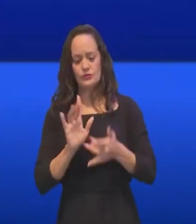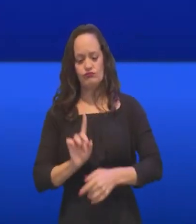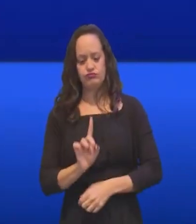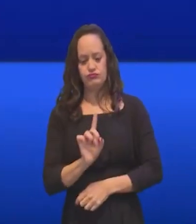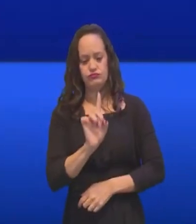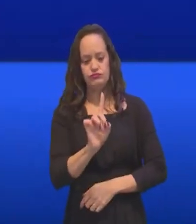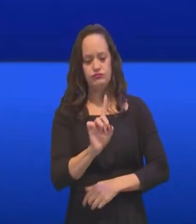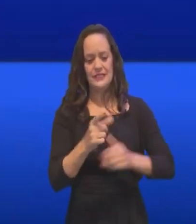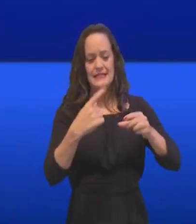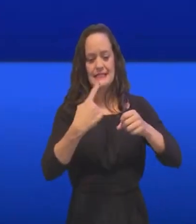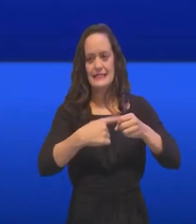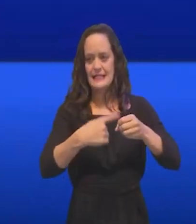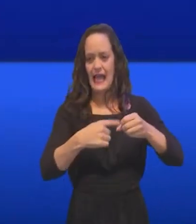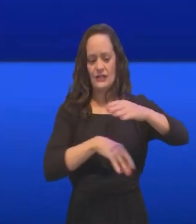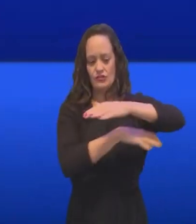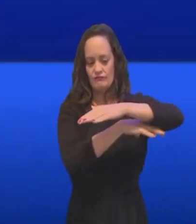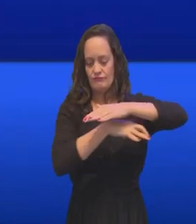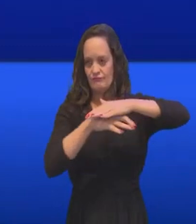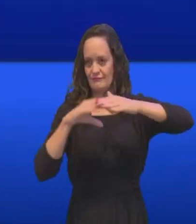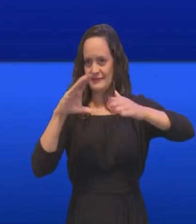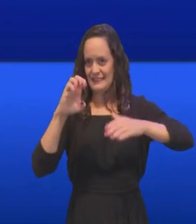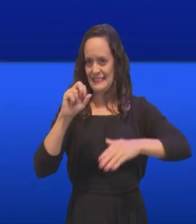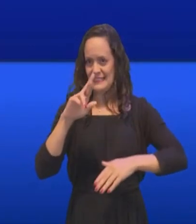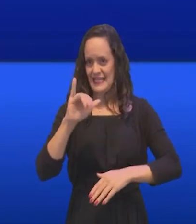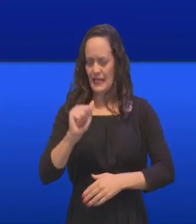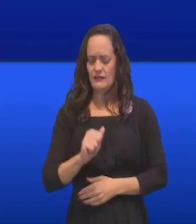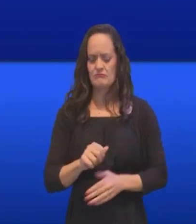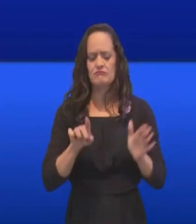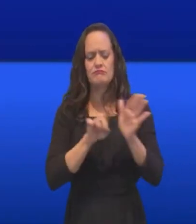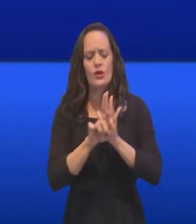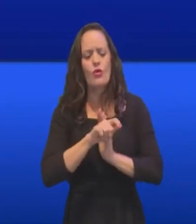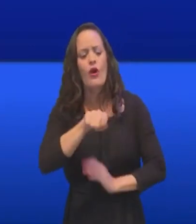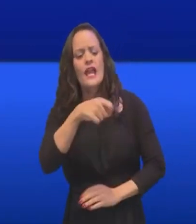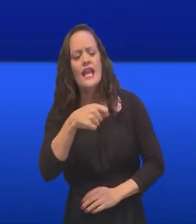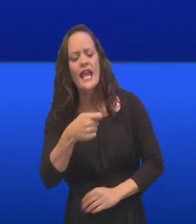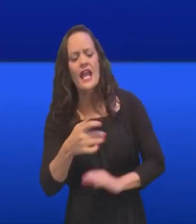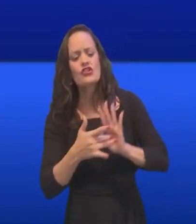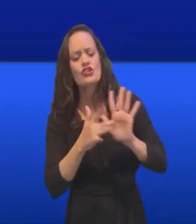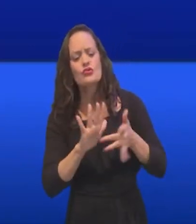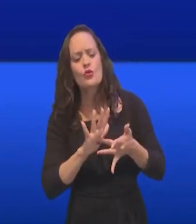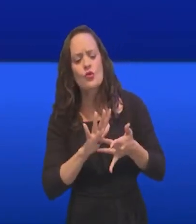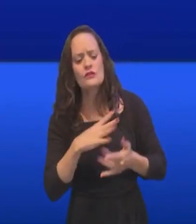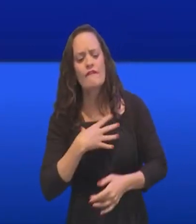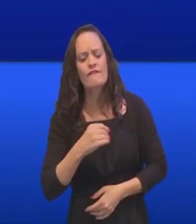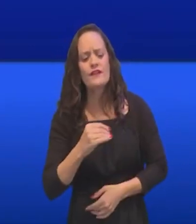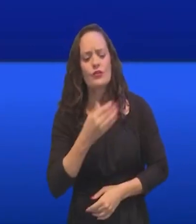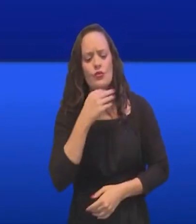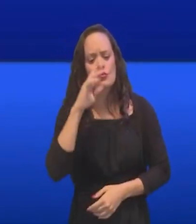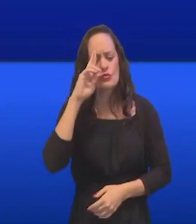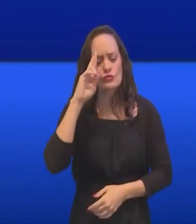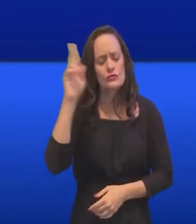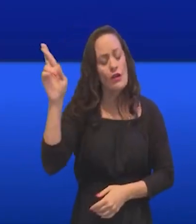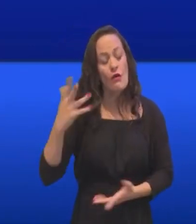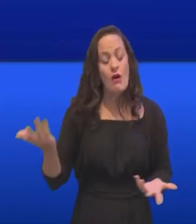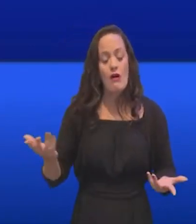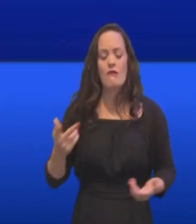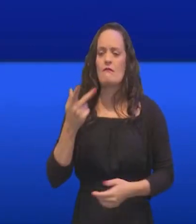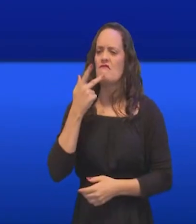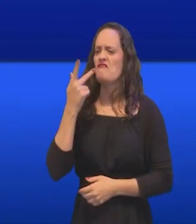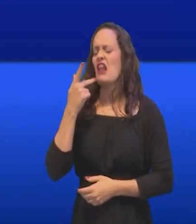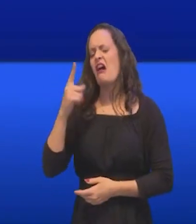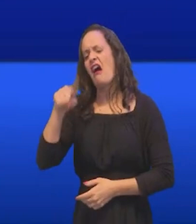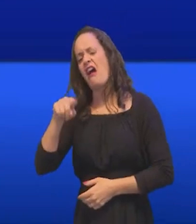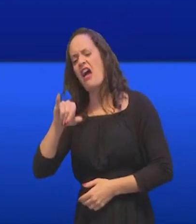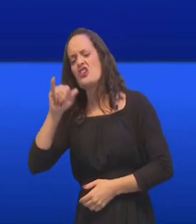seus discípulos: quem diz o povo ser o Filho do Homem? E eles responderam: uns dizem, é João Batista, outros Elias,